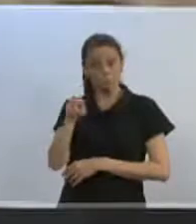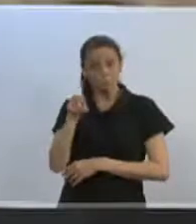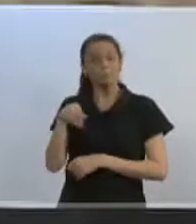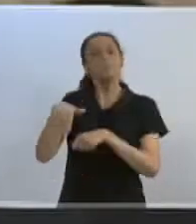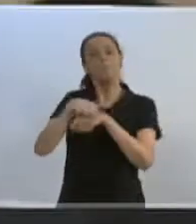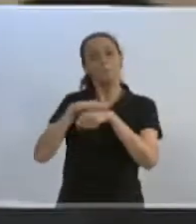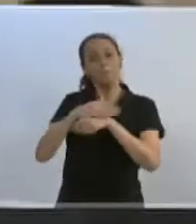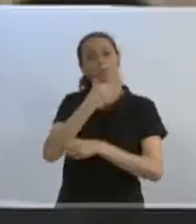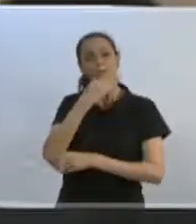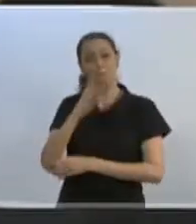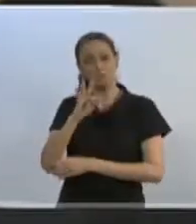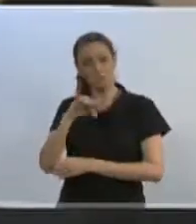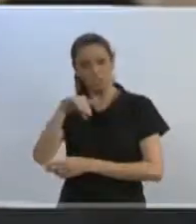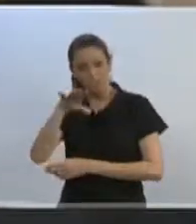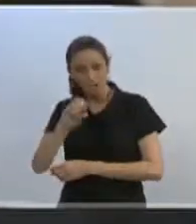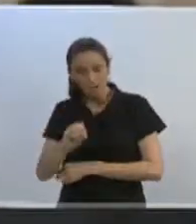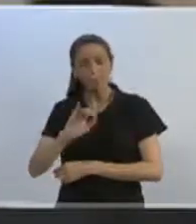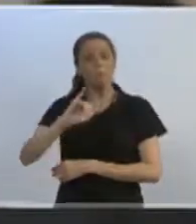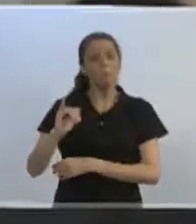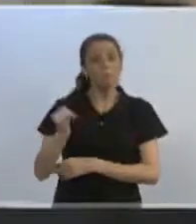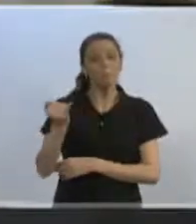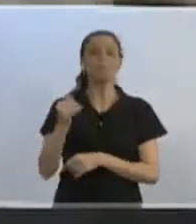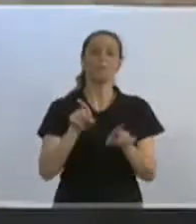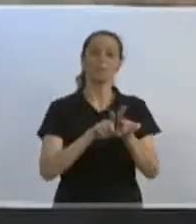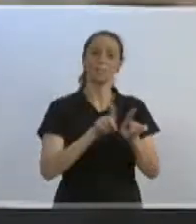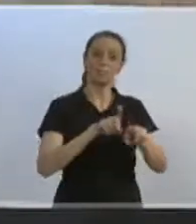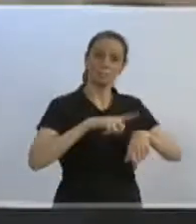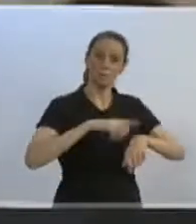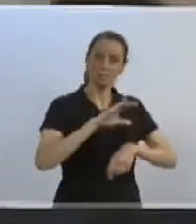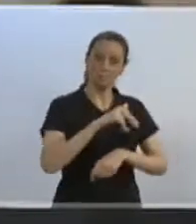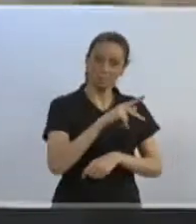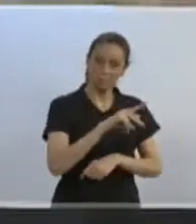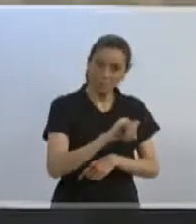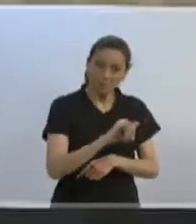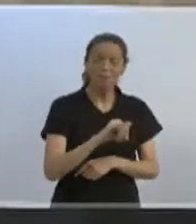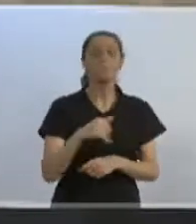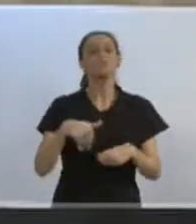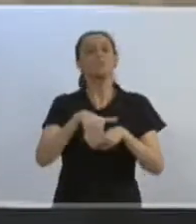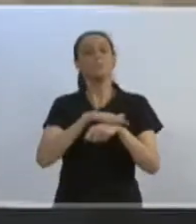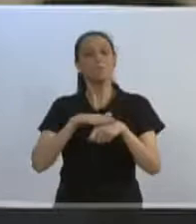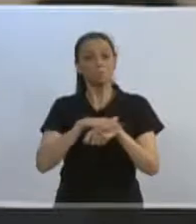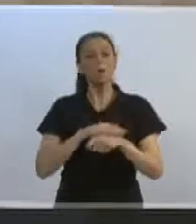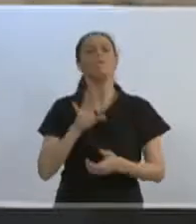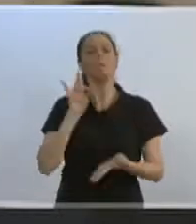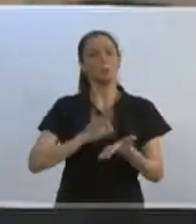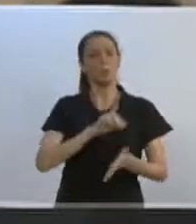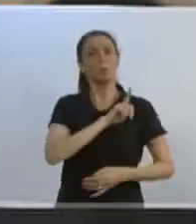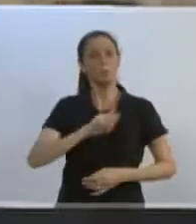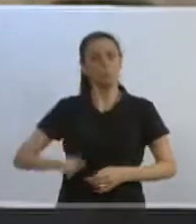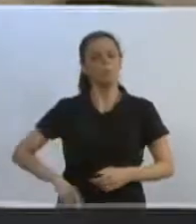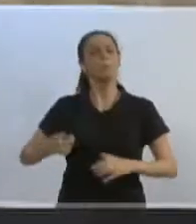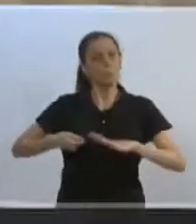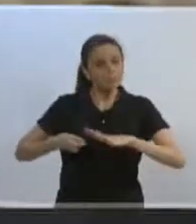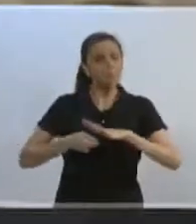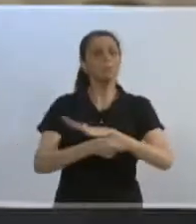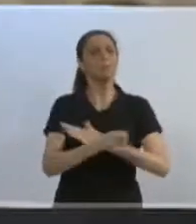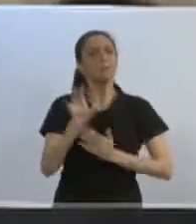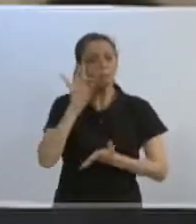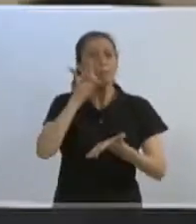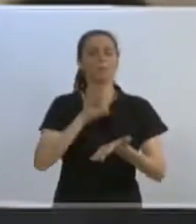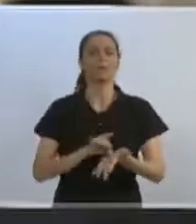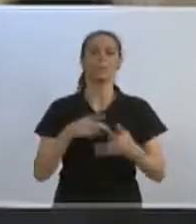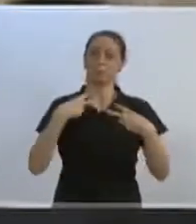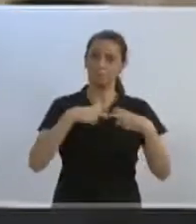que aproveitar essa questão da CPI para botar o dedo na ferida e falar, o governo tem sim que fazer investimentos de verdade